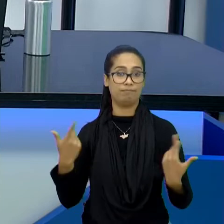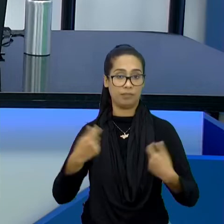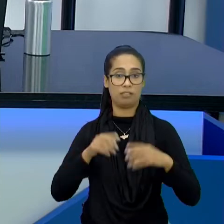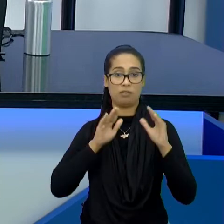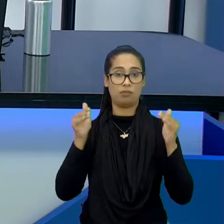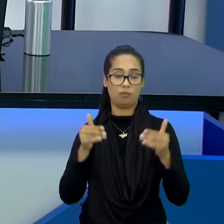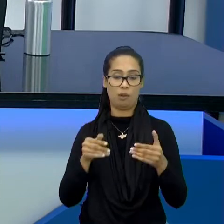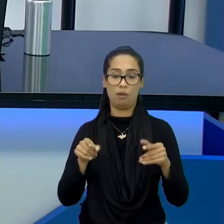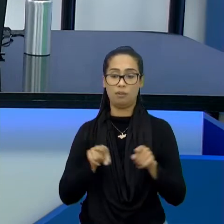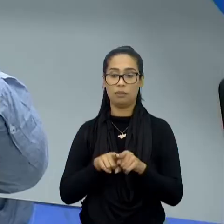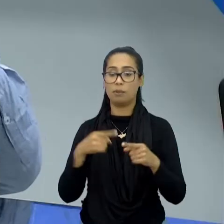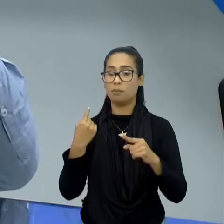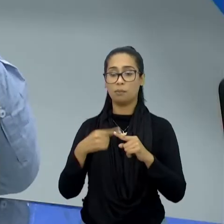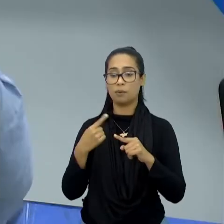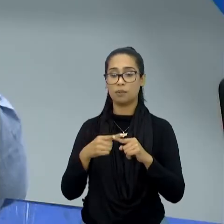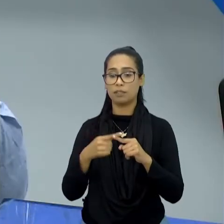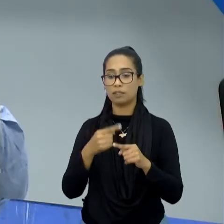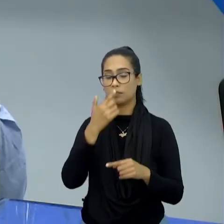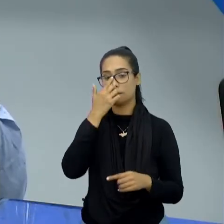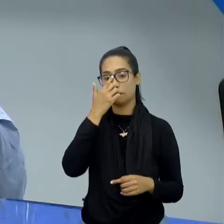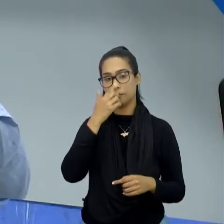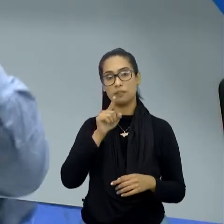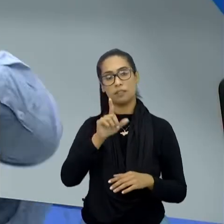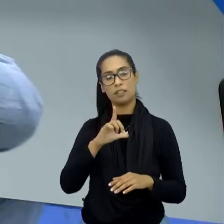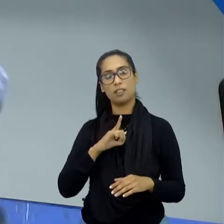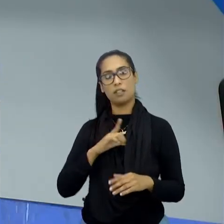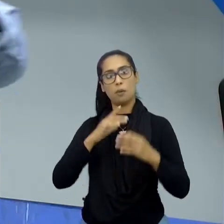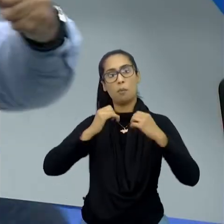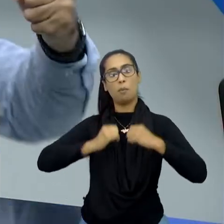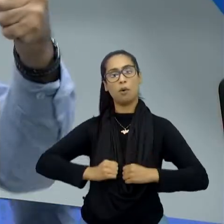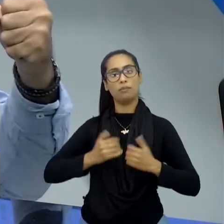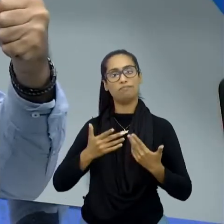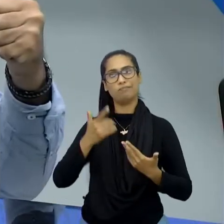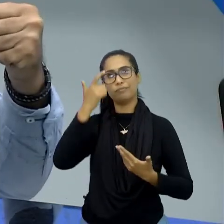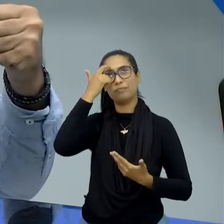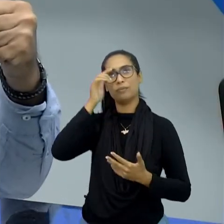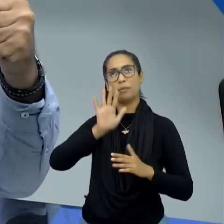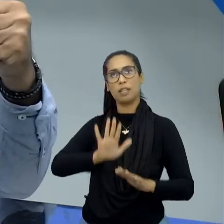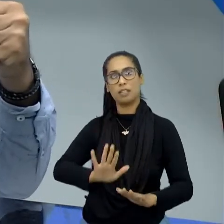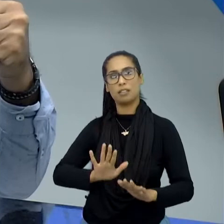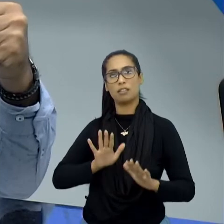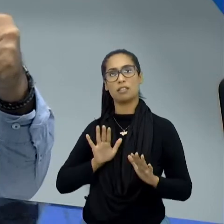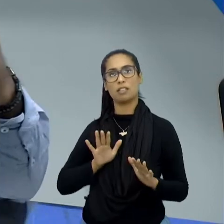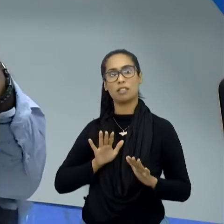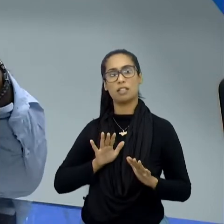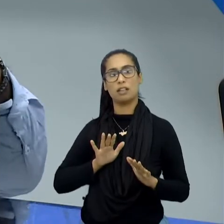quê? Porque se quem tem o poder tiver fechado com as elites,